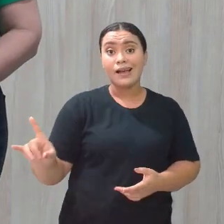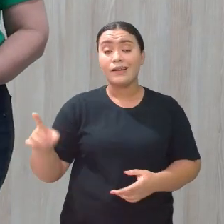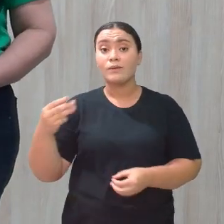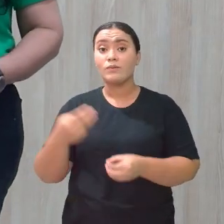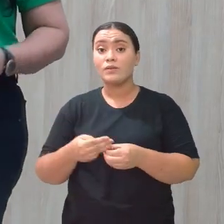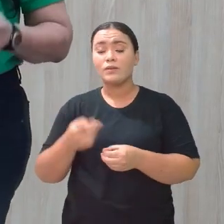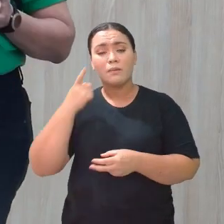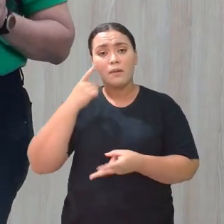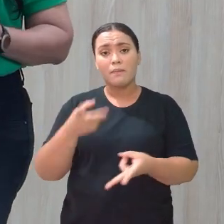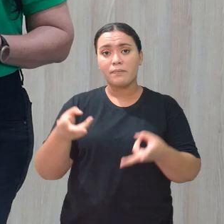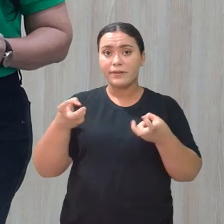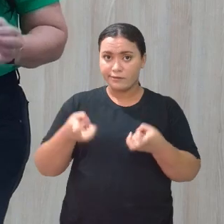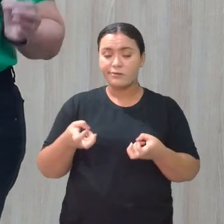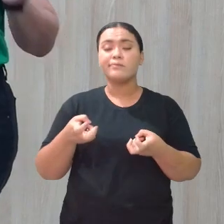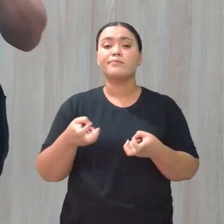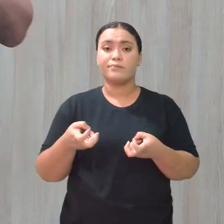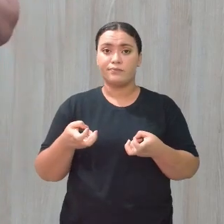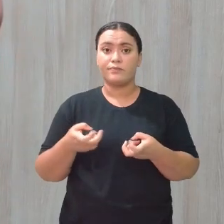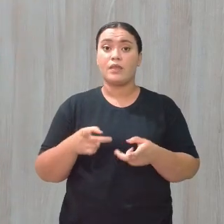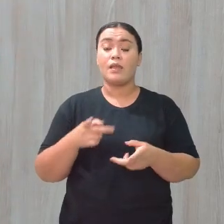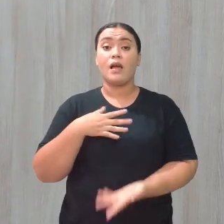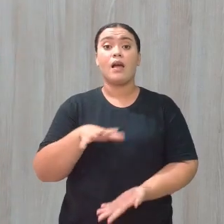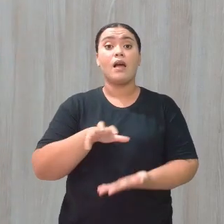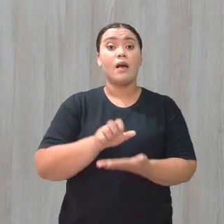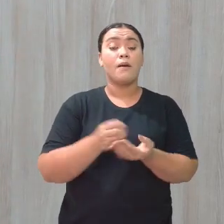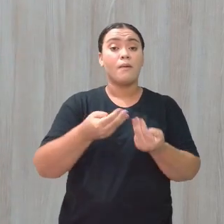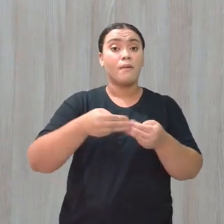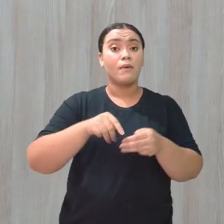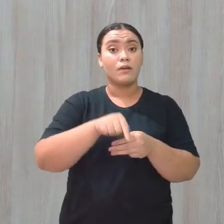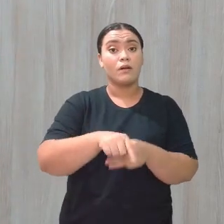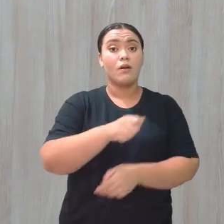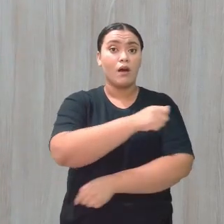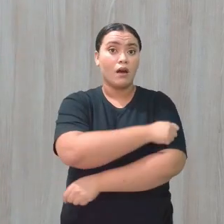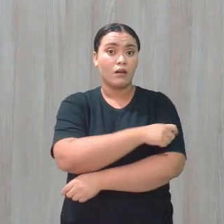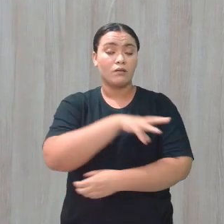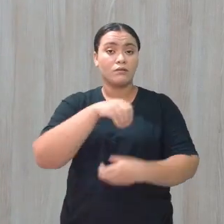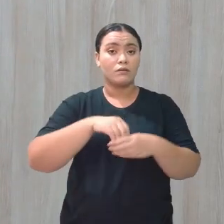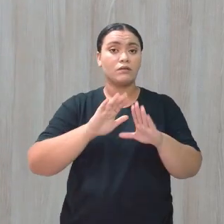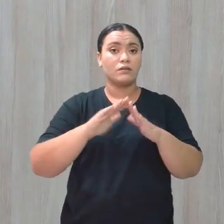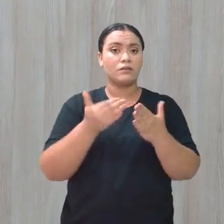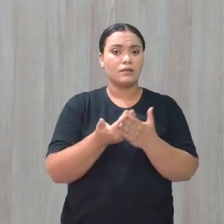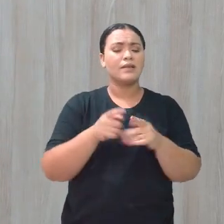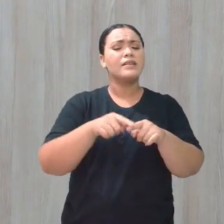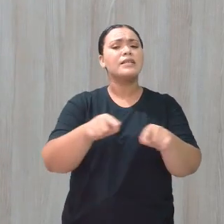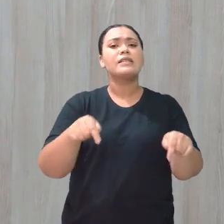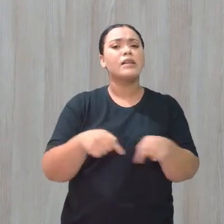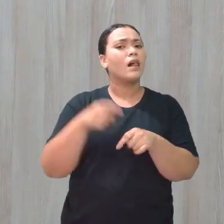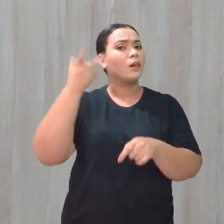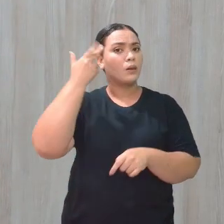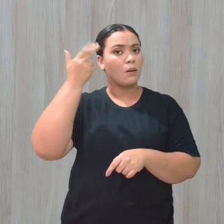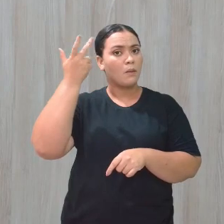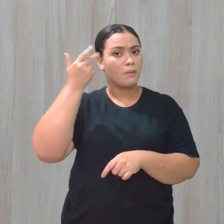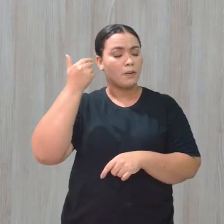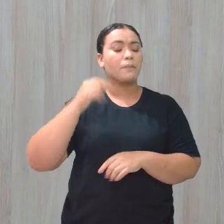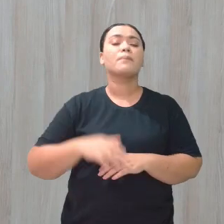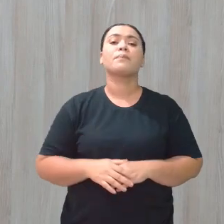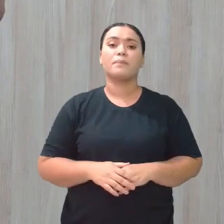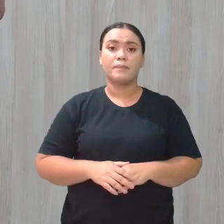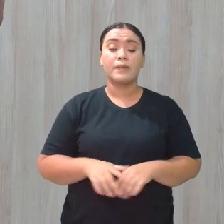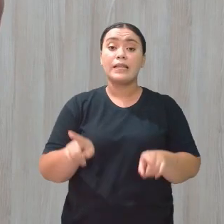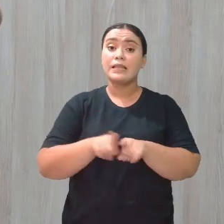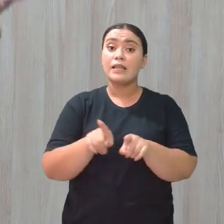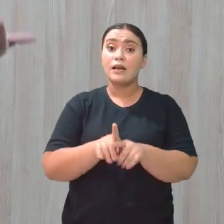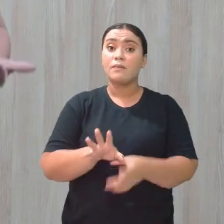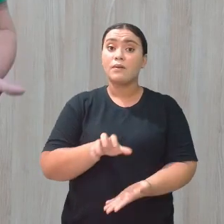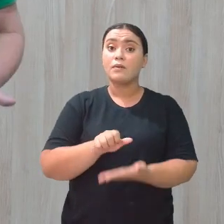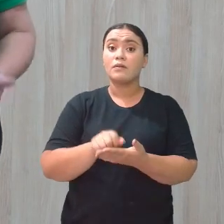perceba que é necessário matricular o estudante na escola, em classes comuns do ensino regular, e também